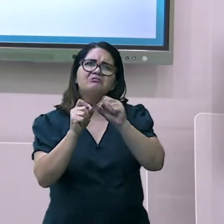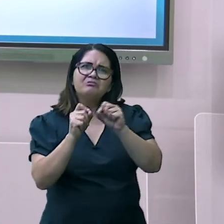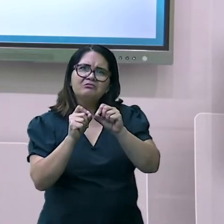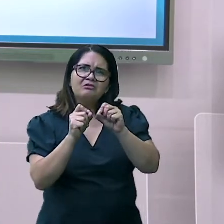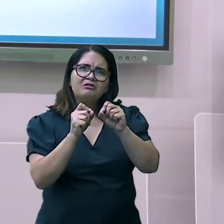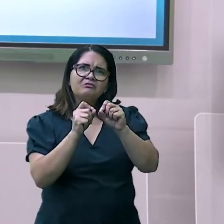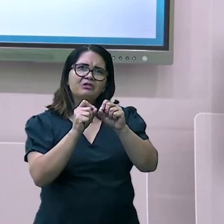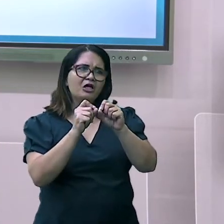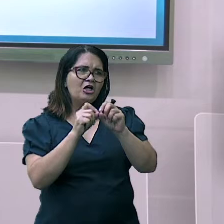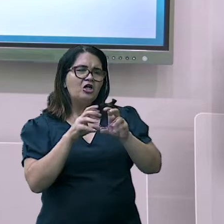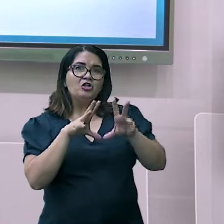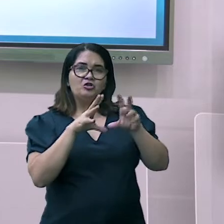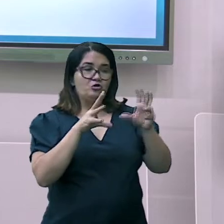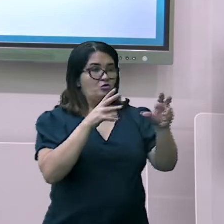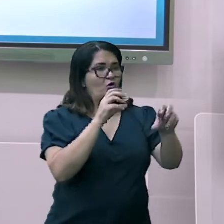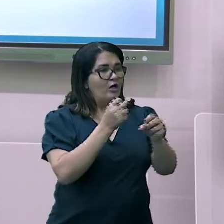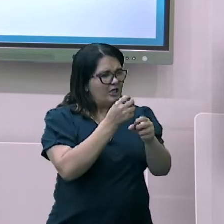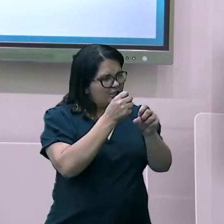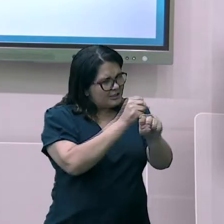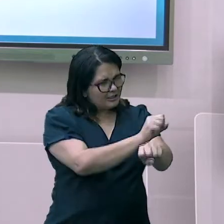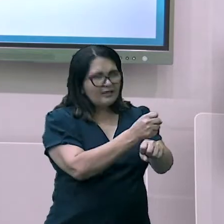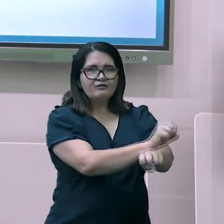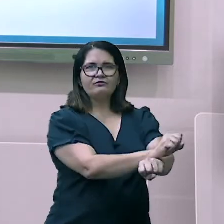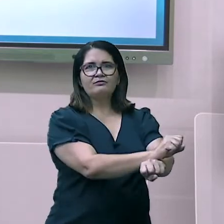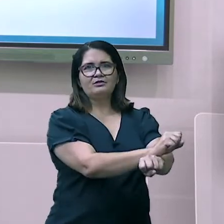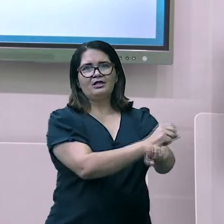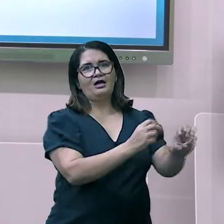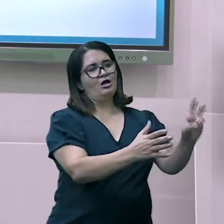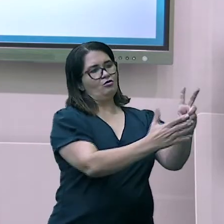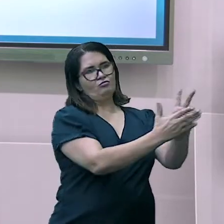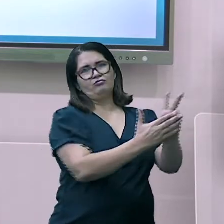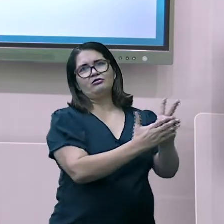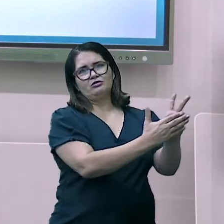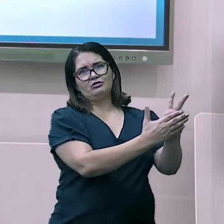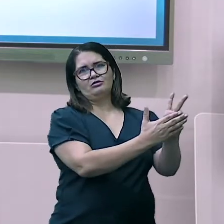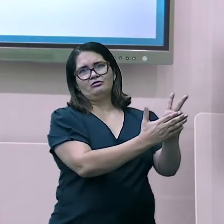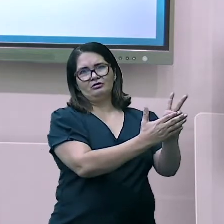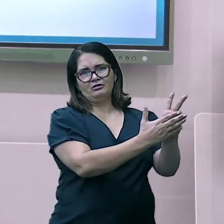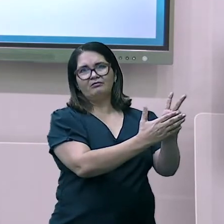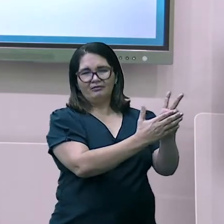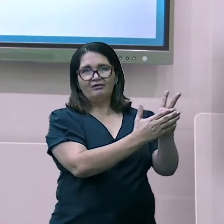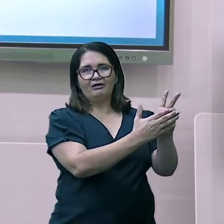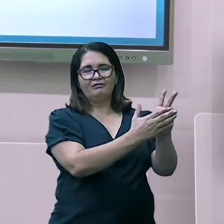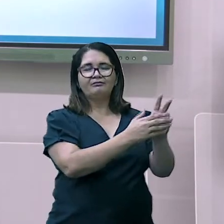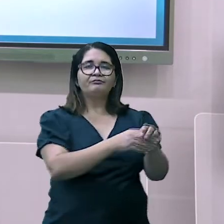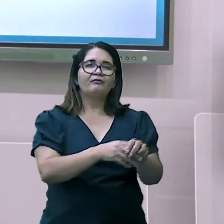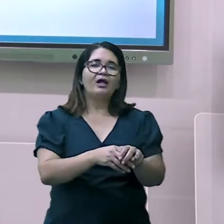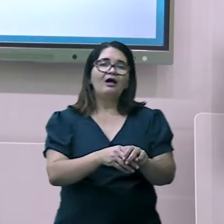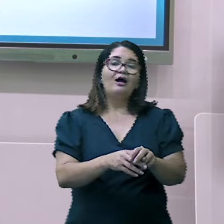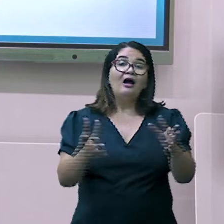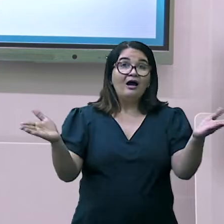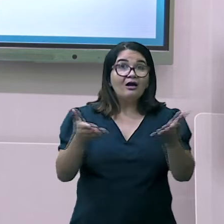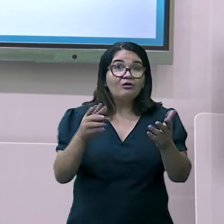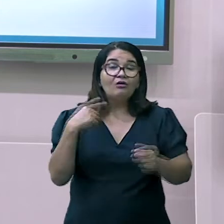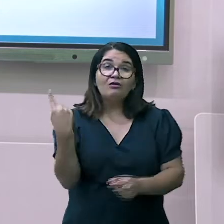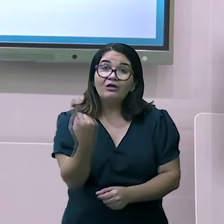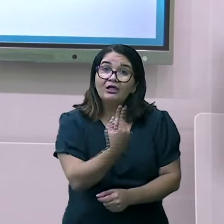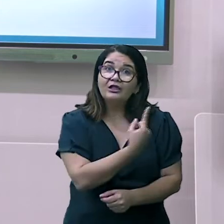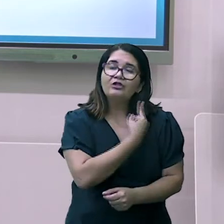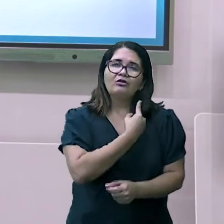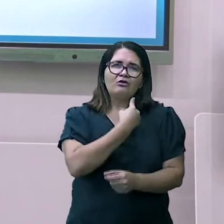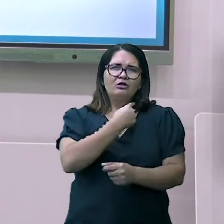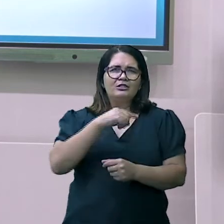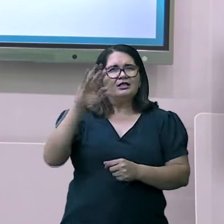para permanecer nessas terras. Agora que a gente já viu um pouquinho mais de como foi o